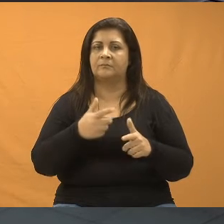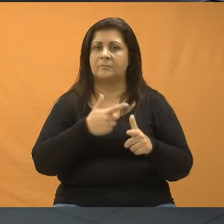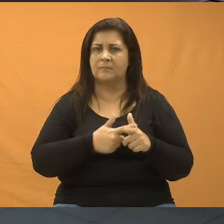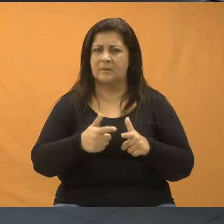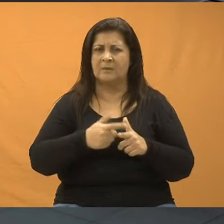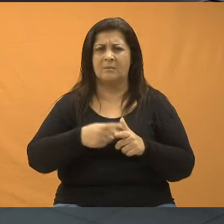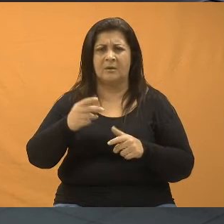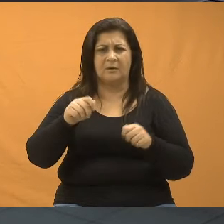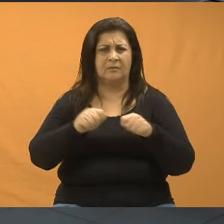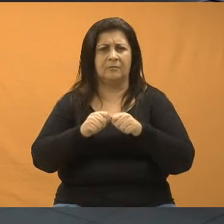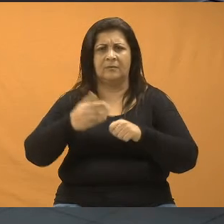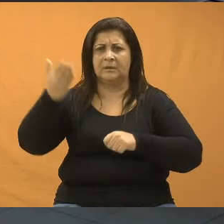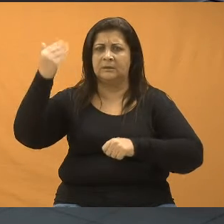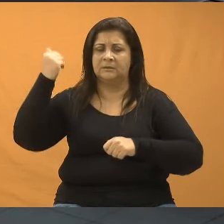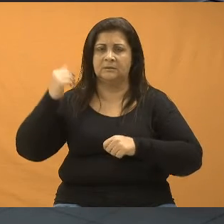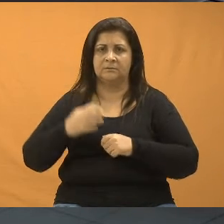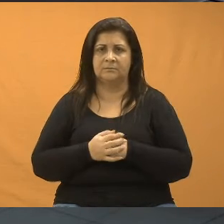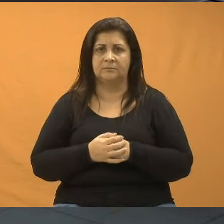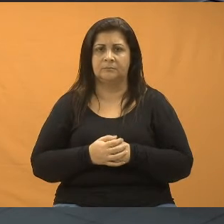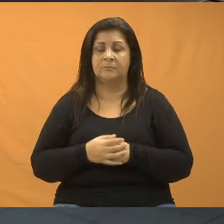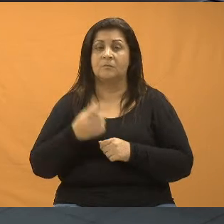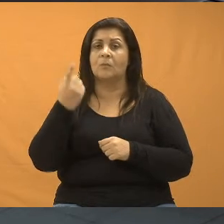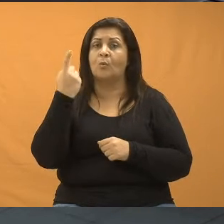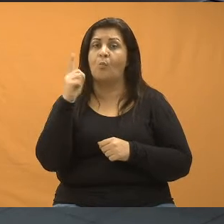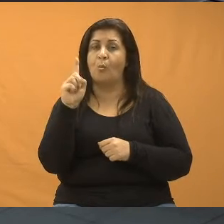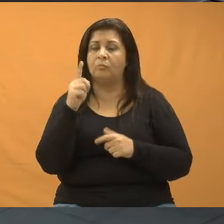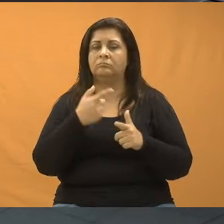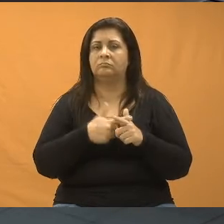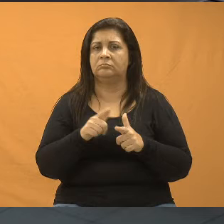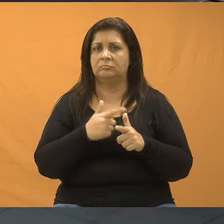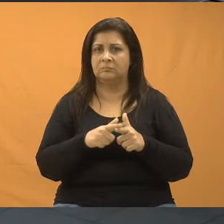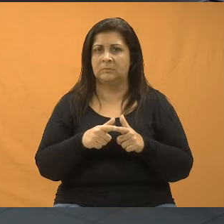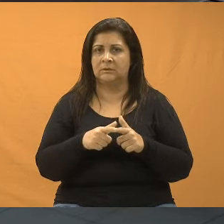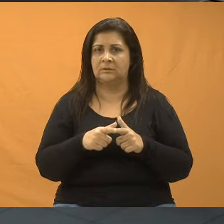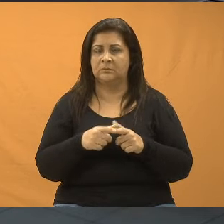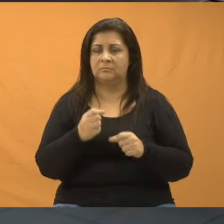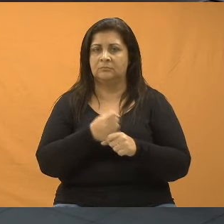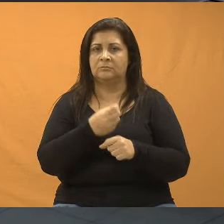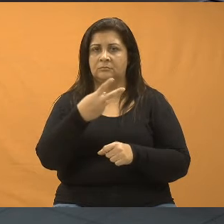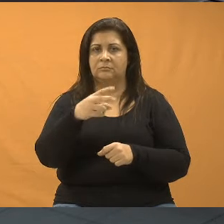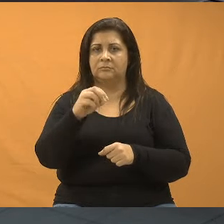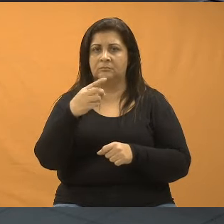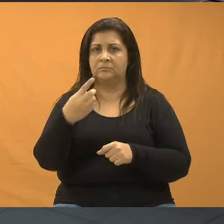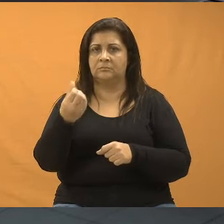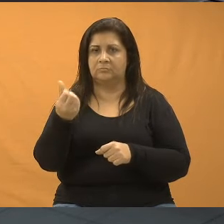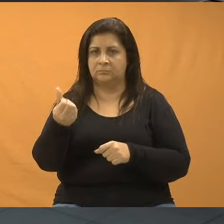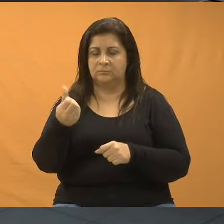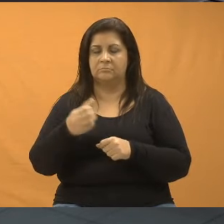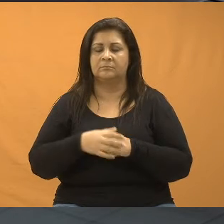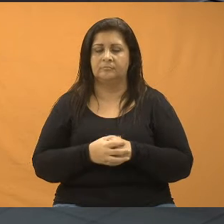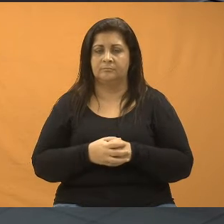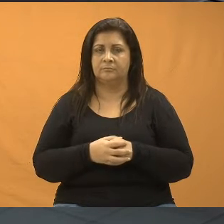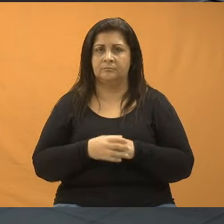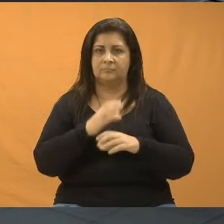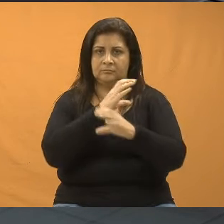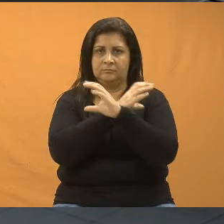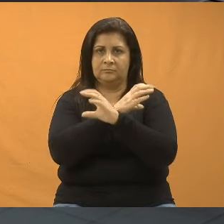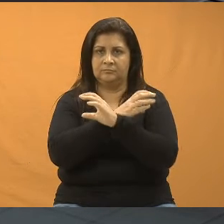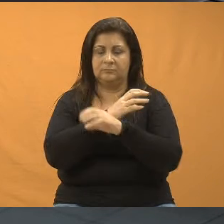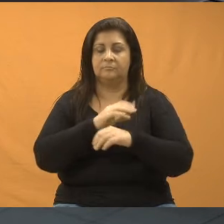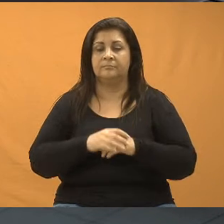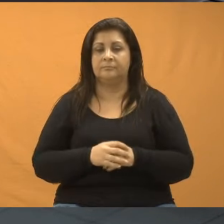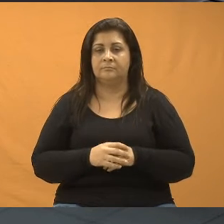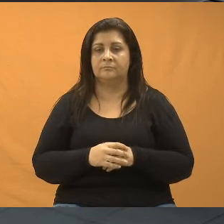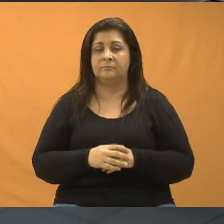já realizados. O último empréstimo grande que foi feito foi em 2016 de 10 milhões com a Caixa. Essa dívida é de